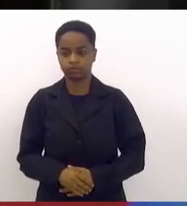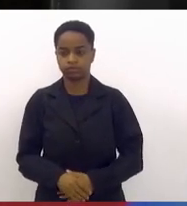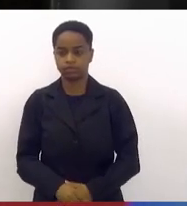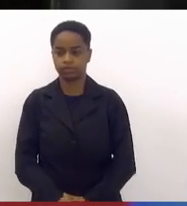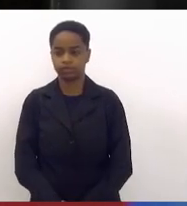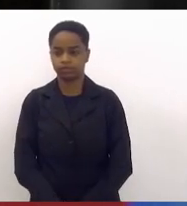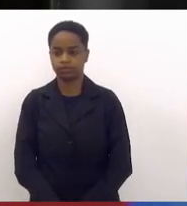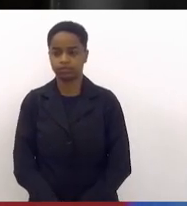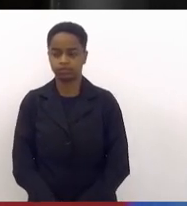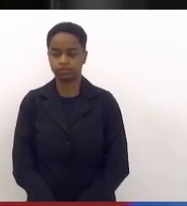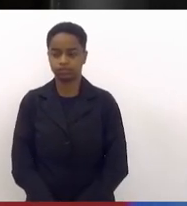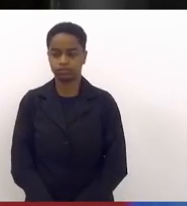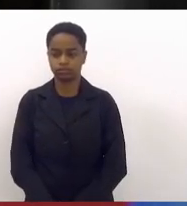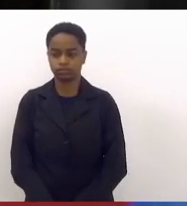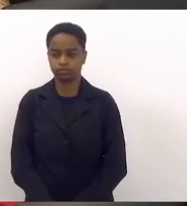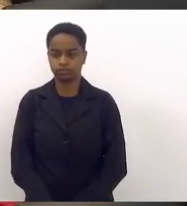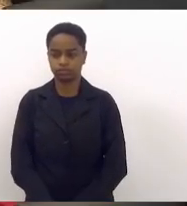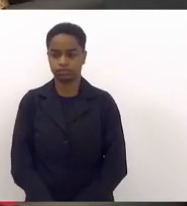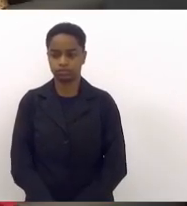favor